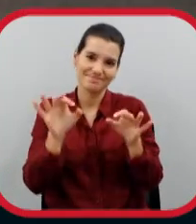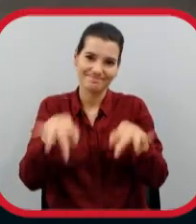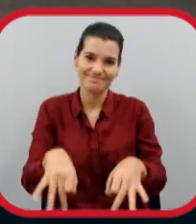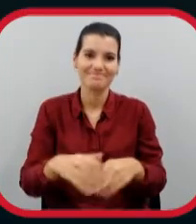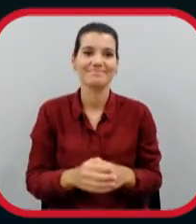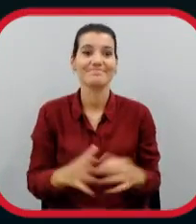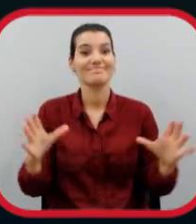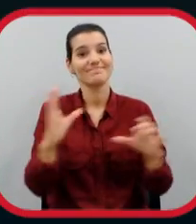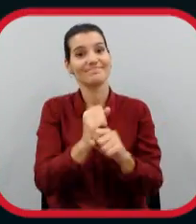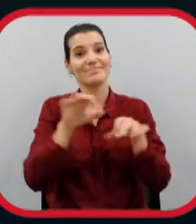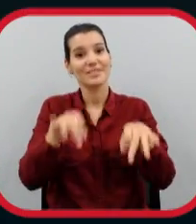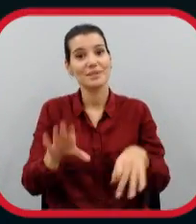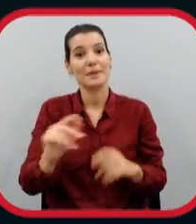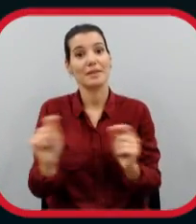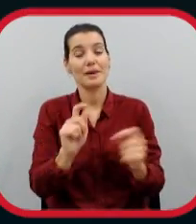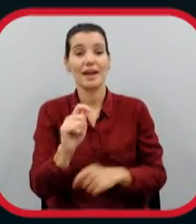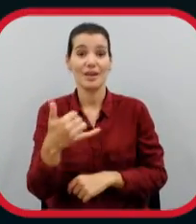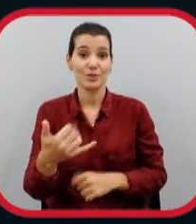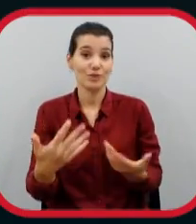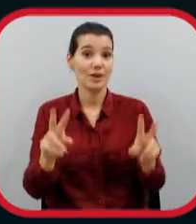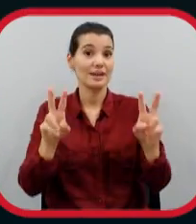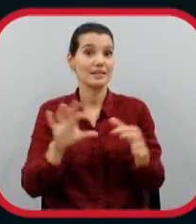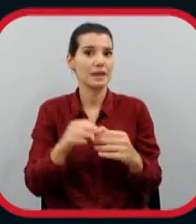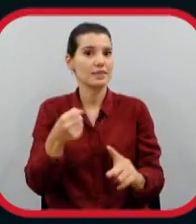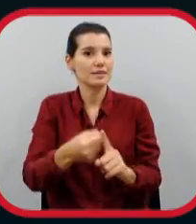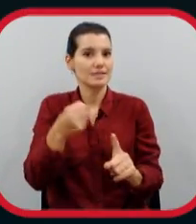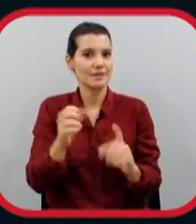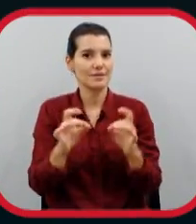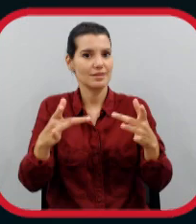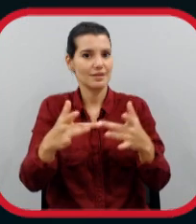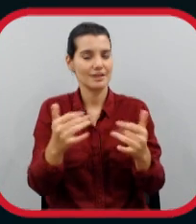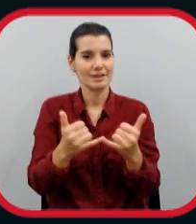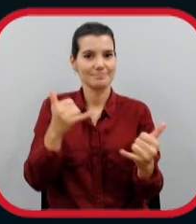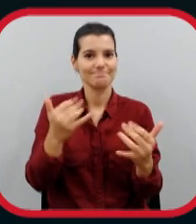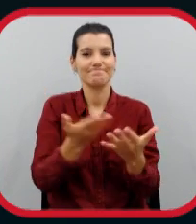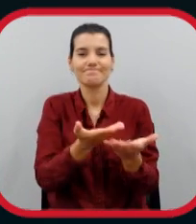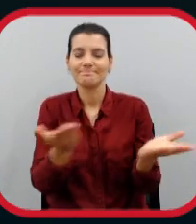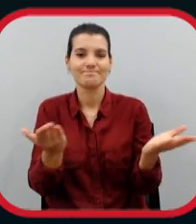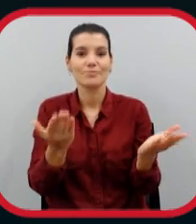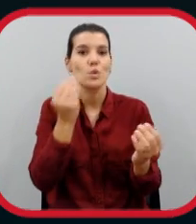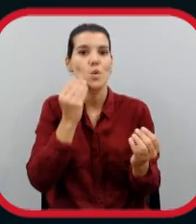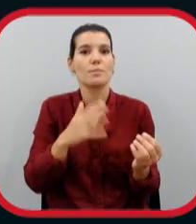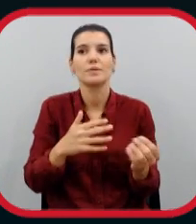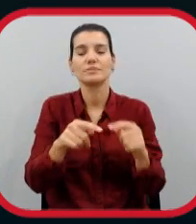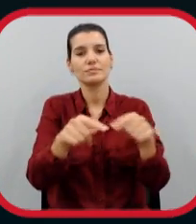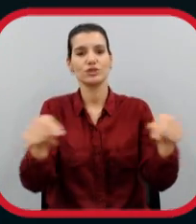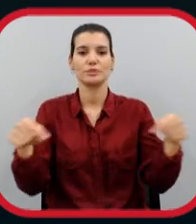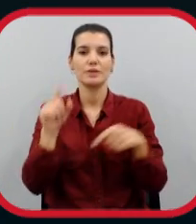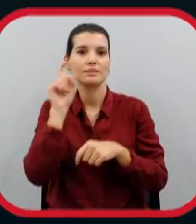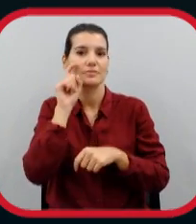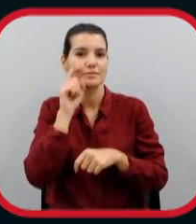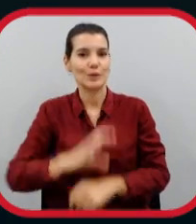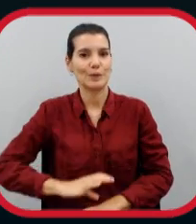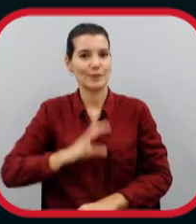de terminar. Termina assim mais um debate do E2, desta vez sobre os desafios que o digital enfrenta, para que se torne um lugar mais